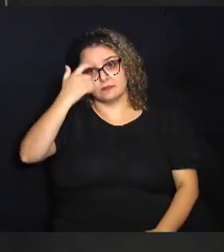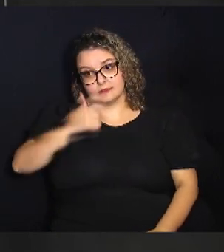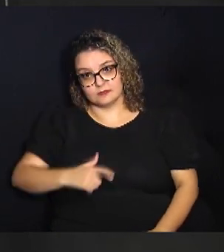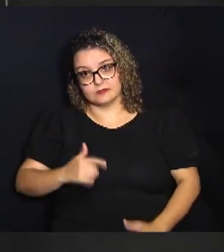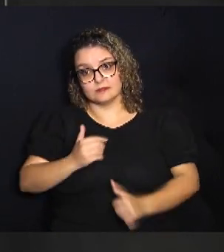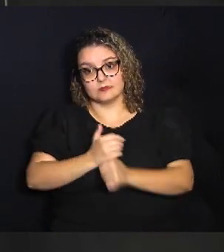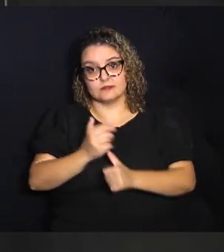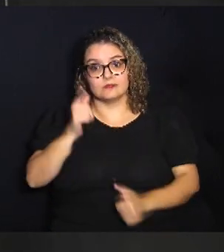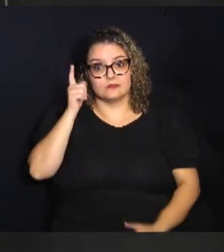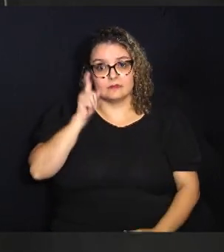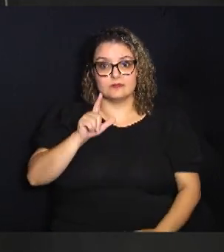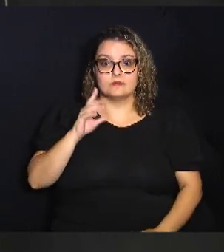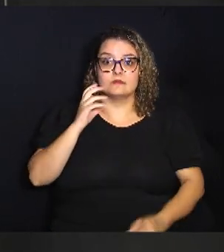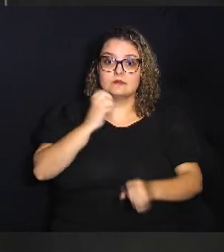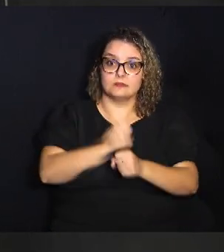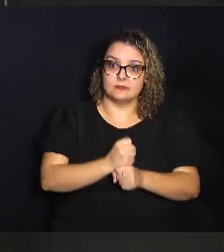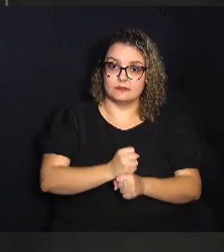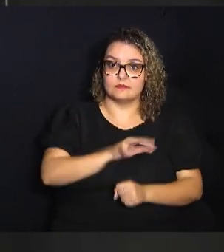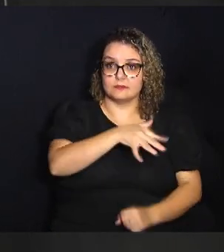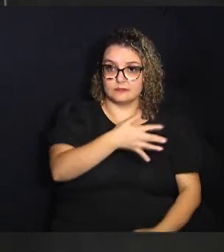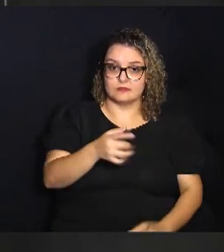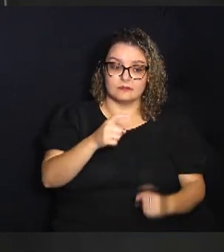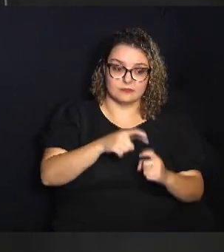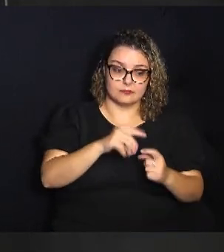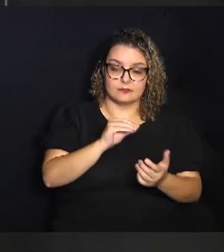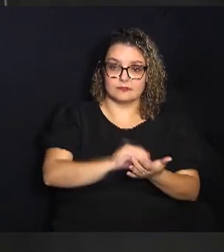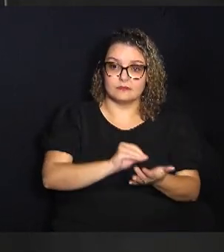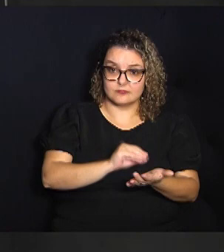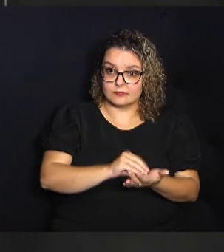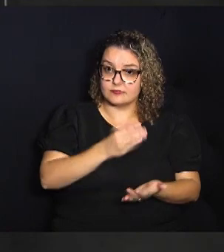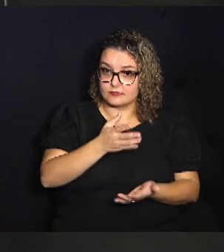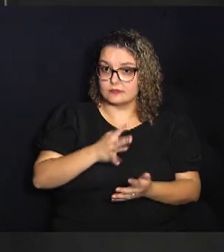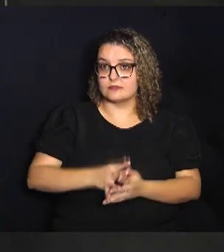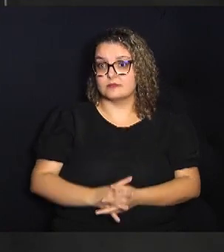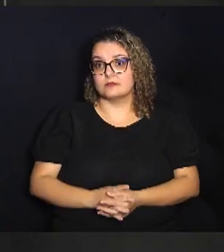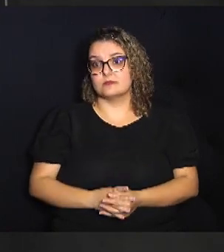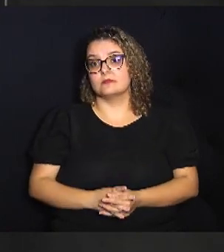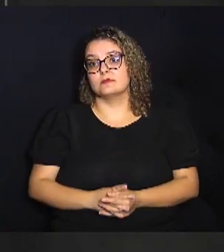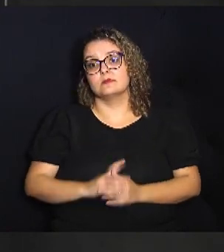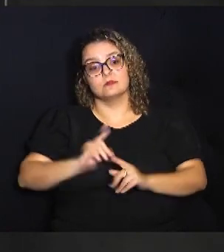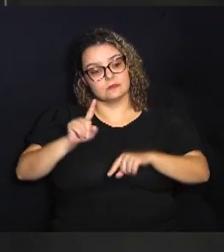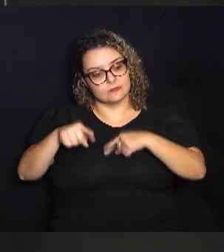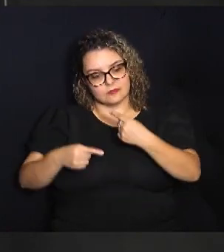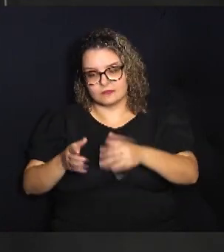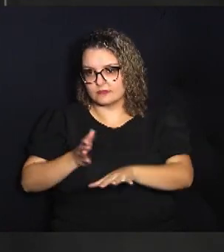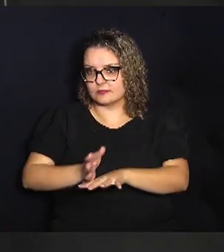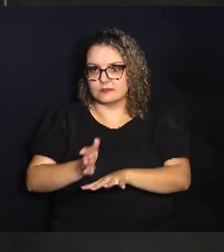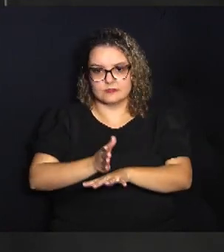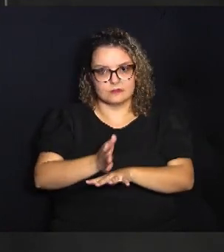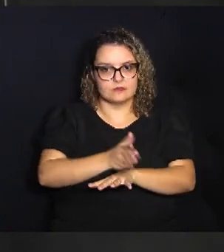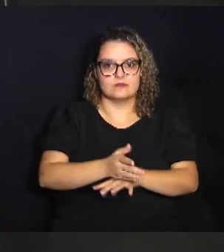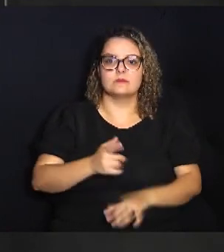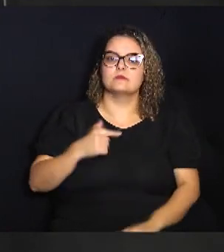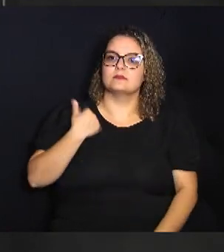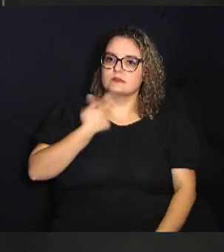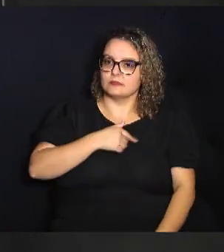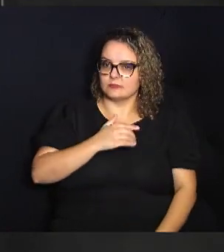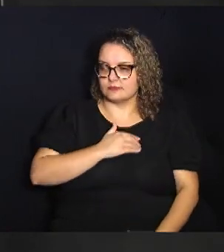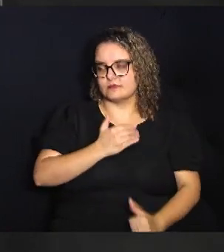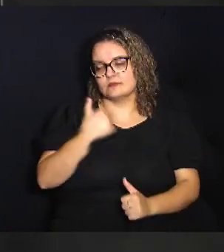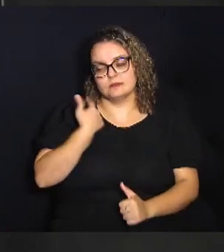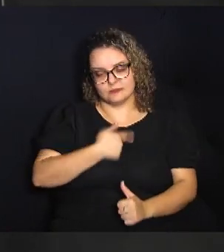conseguiu completar um quadro médico que estava faltando ali, e dentre outros segmentos, o nosso mandato tem